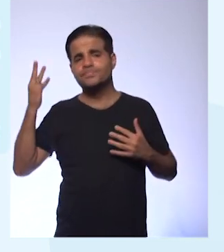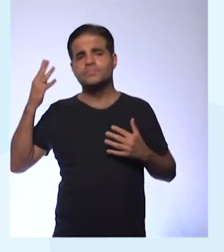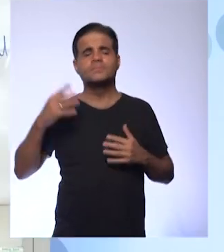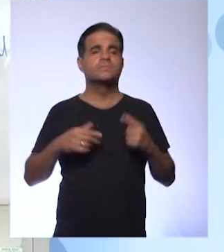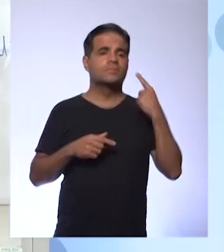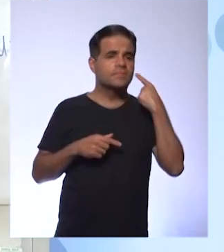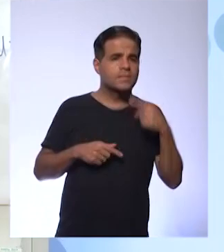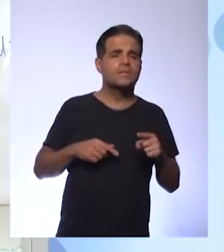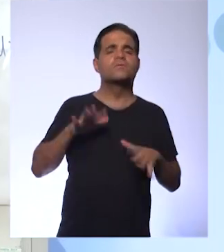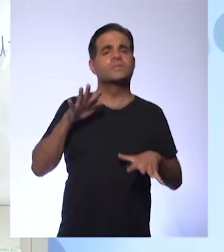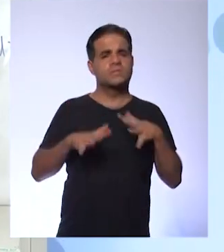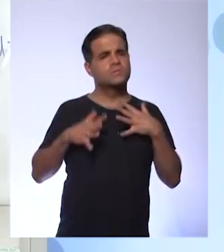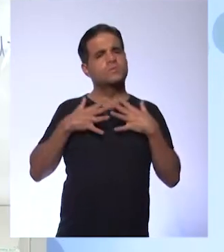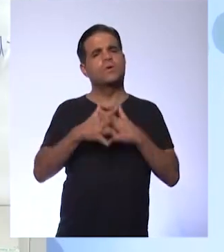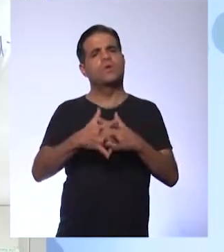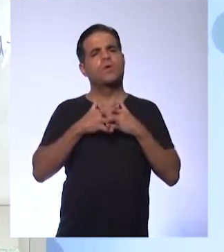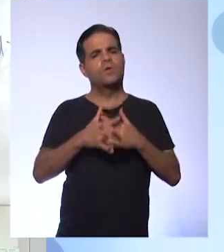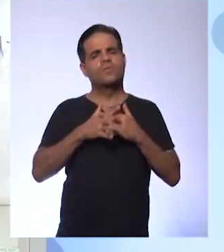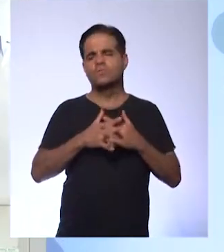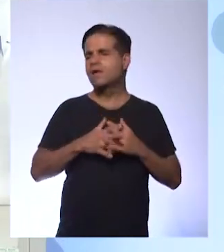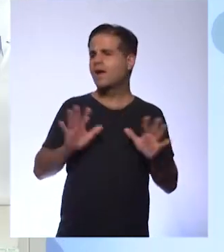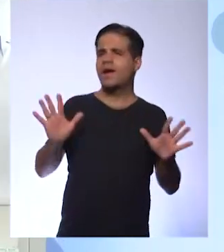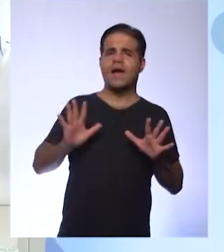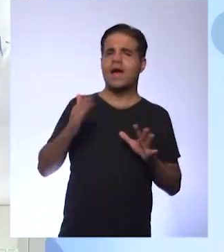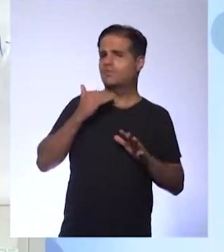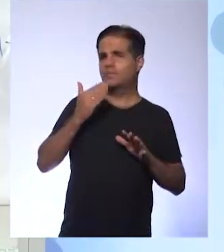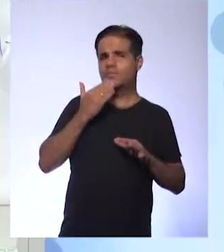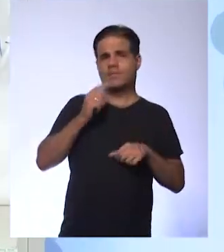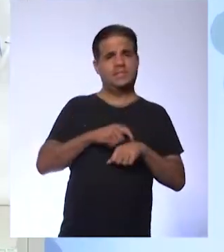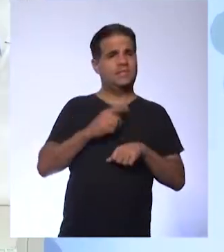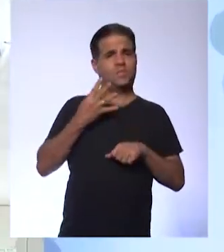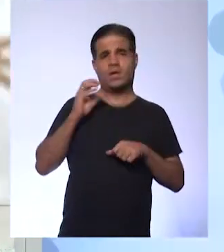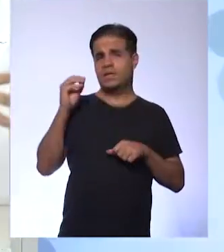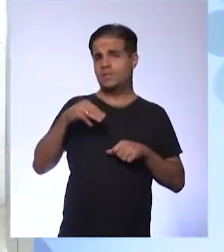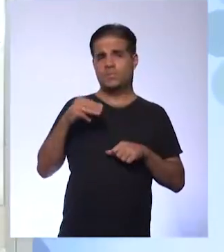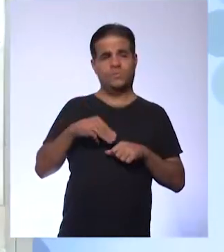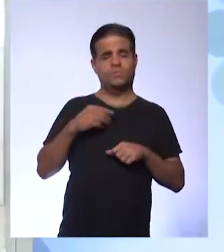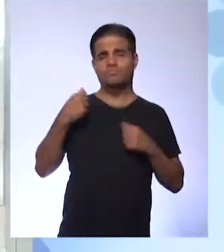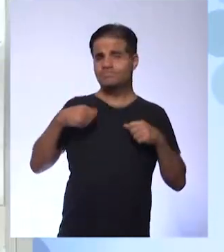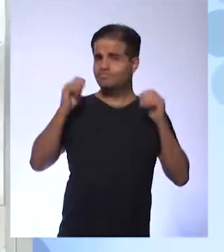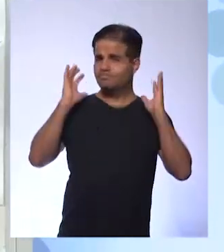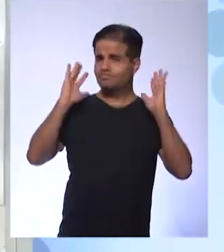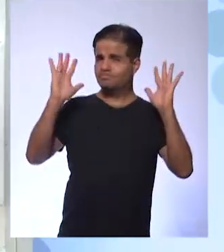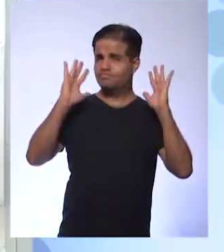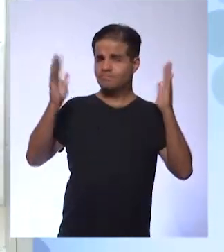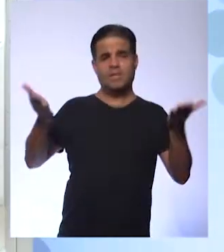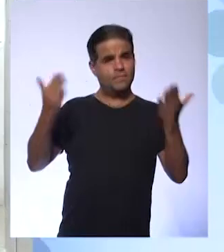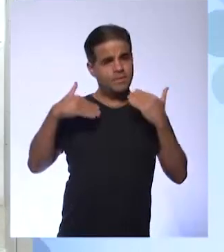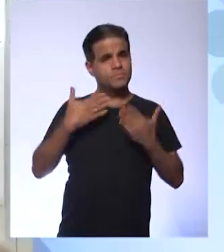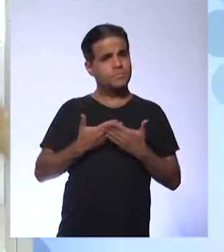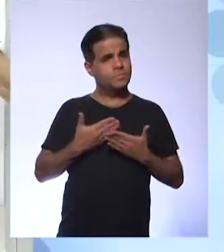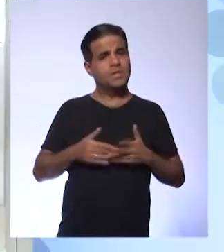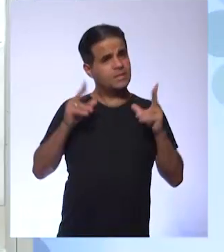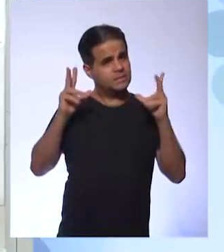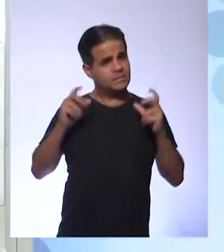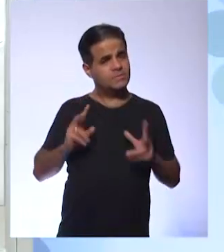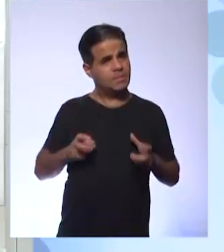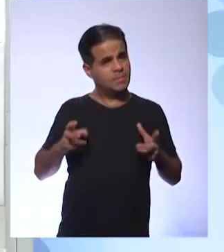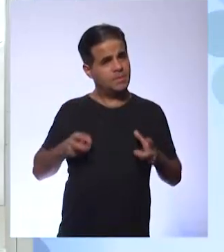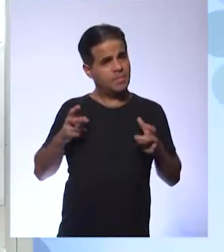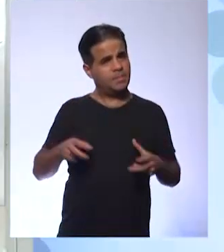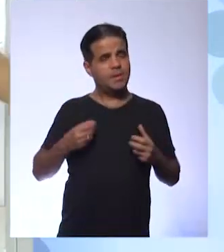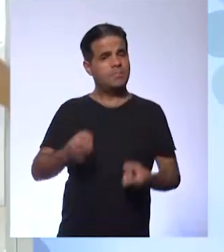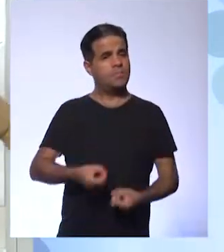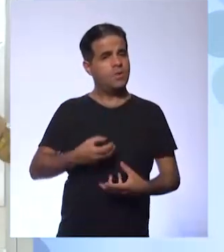até confunde e não dá para fazer isso em 40 minutos, a gente tem que pensar bastante, alunos, vamos estudar muito sobre isso, exploramos